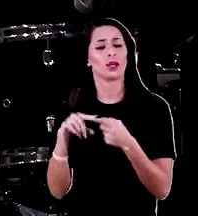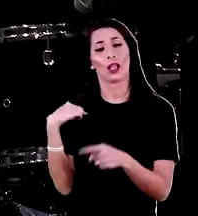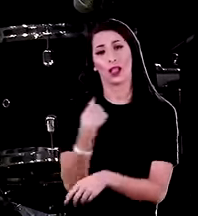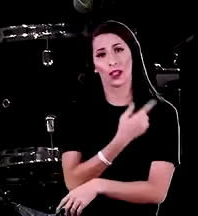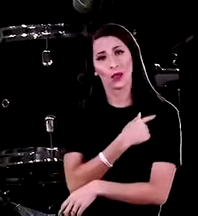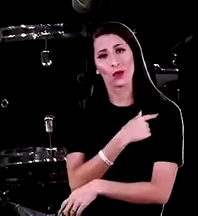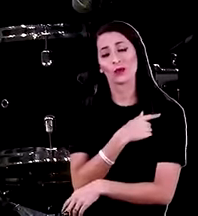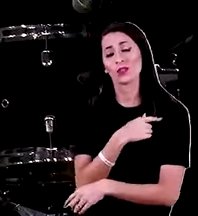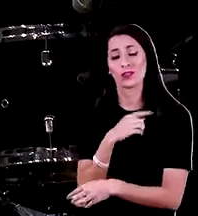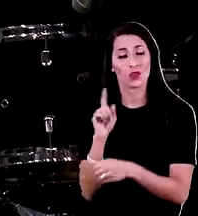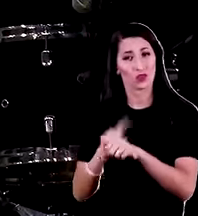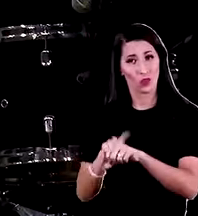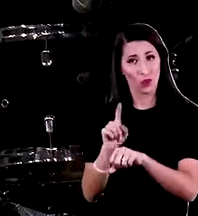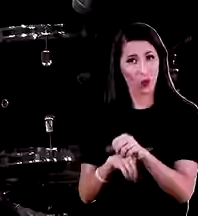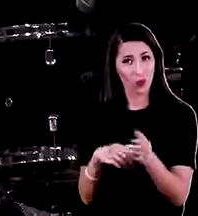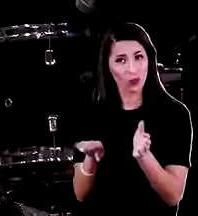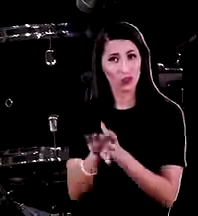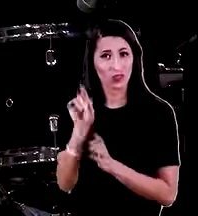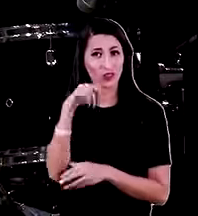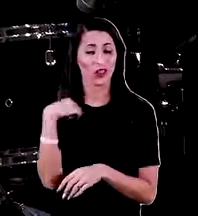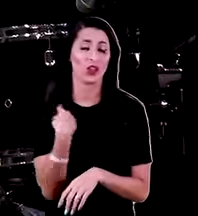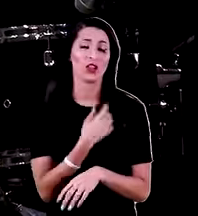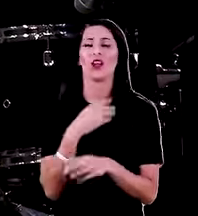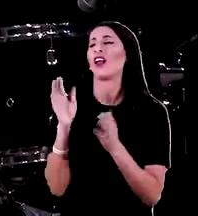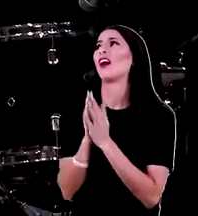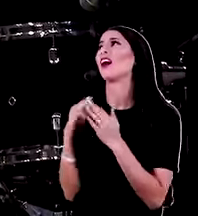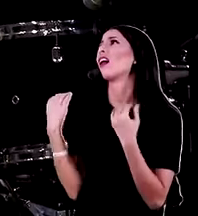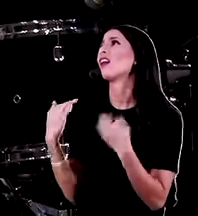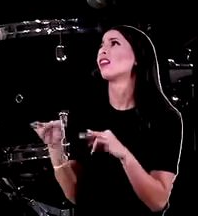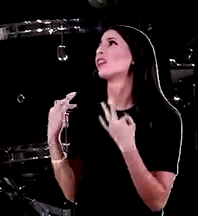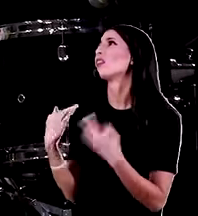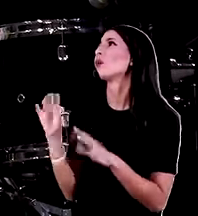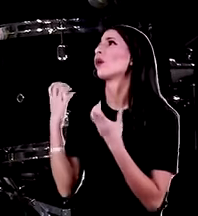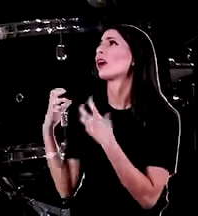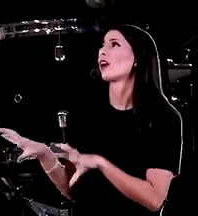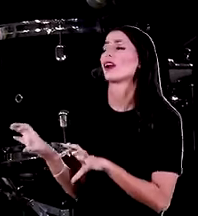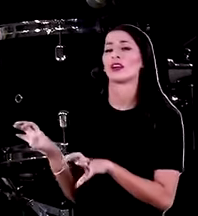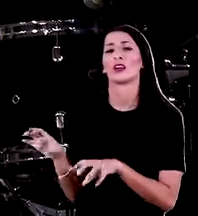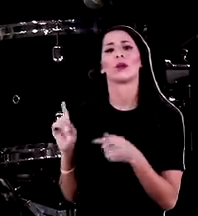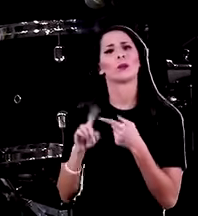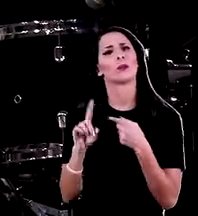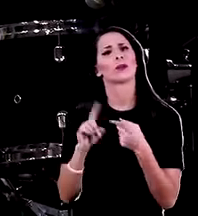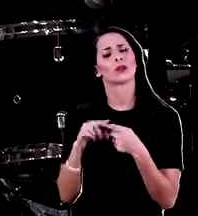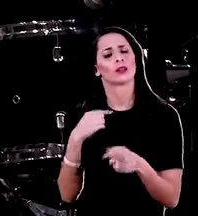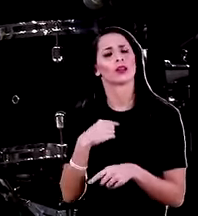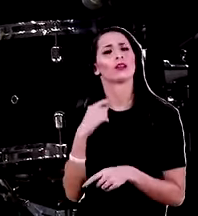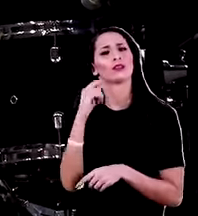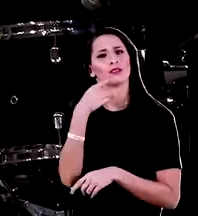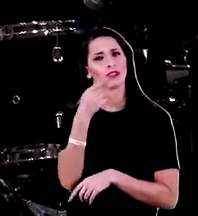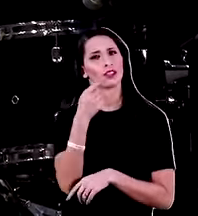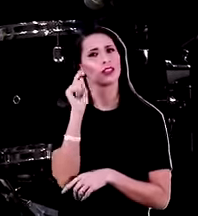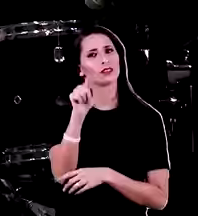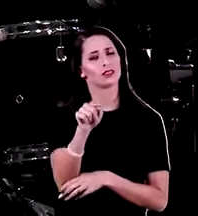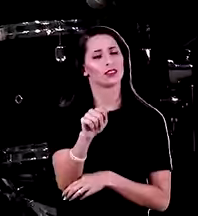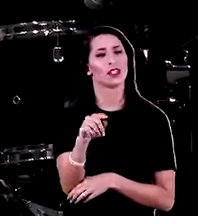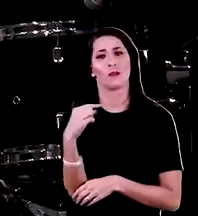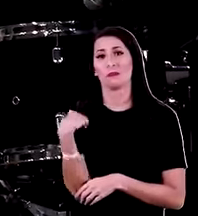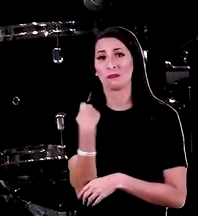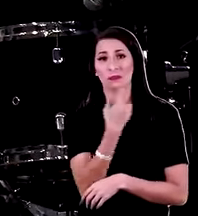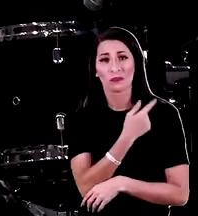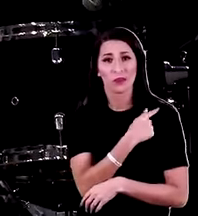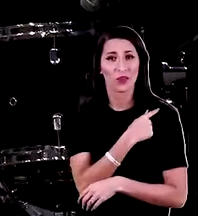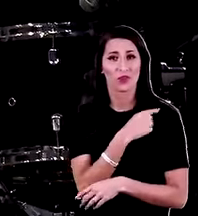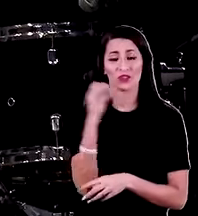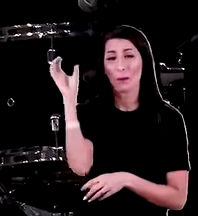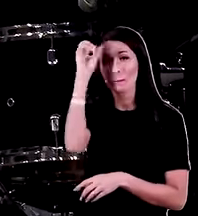do céu. É ou não é, gente? Porque eu vou te dizer, nessas horas a gente é ruim de interpretação. Basta a gente sofrer que a